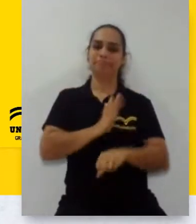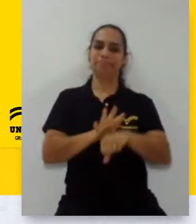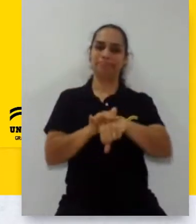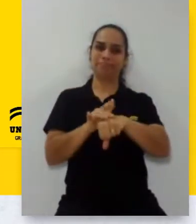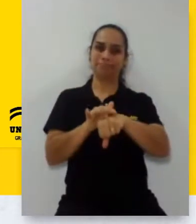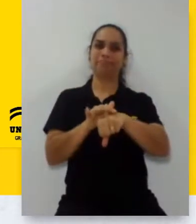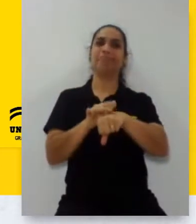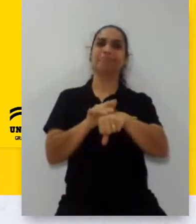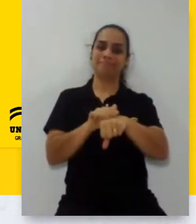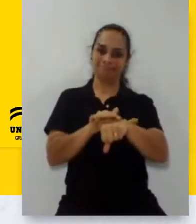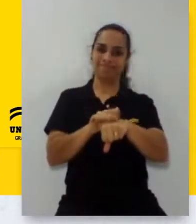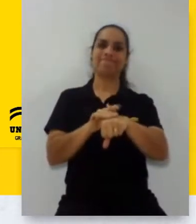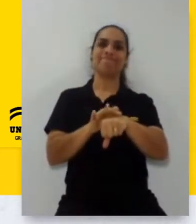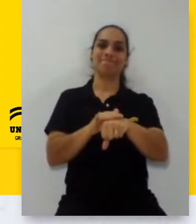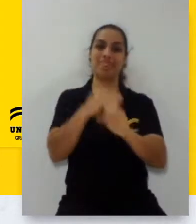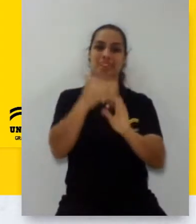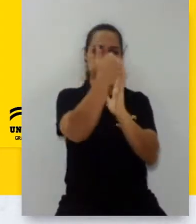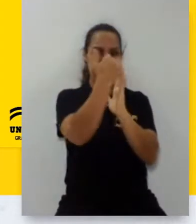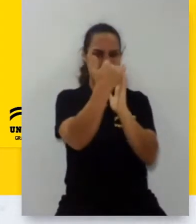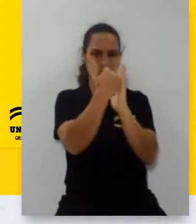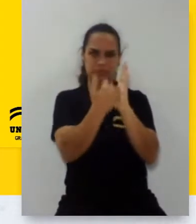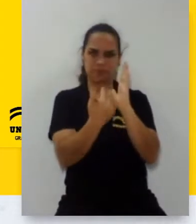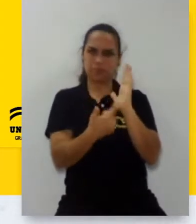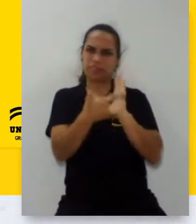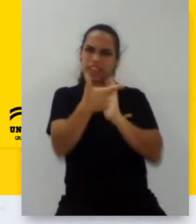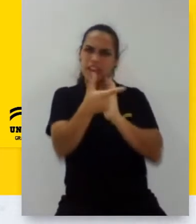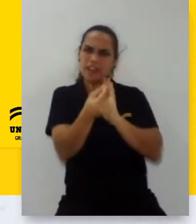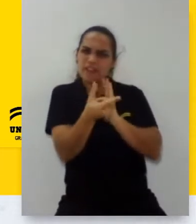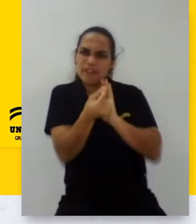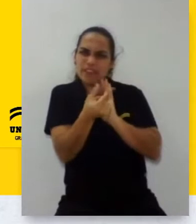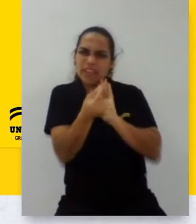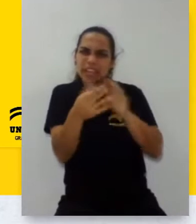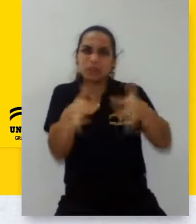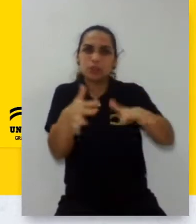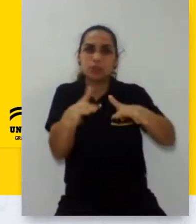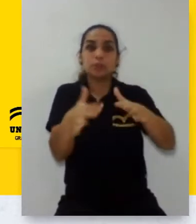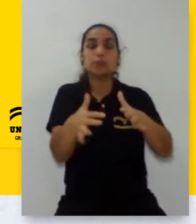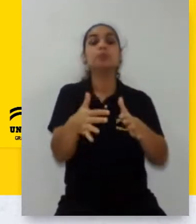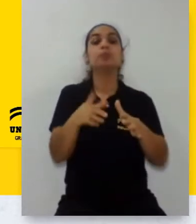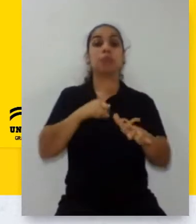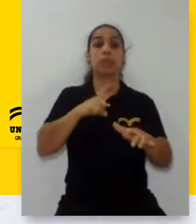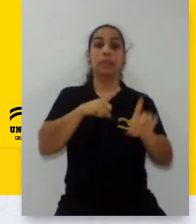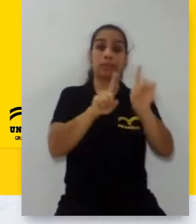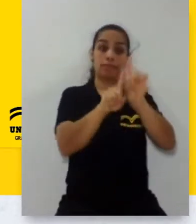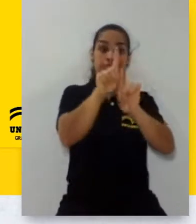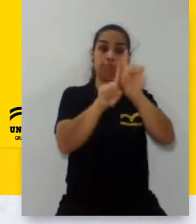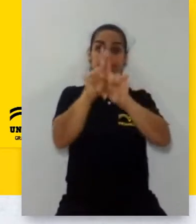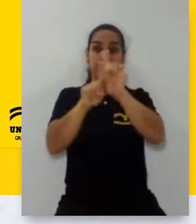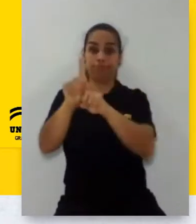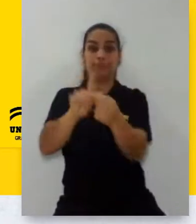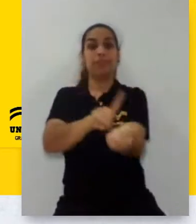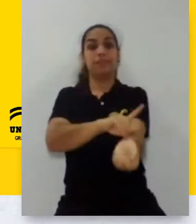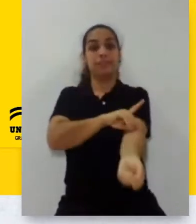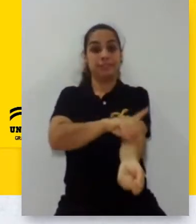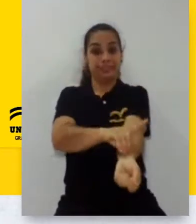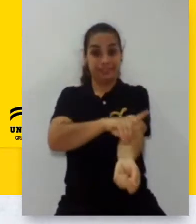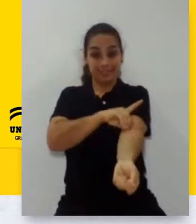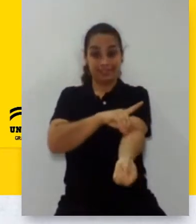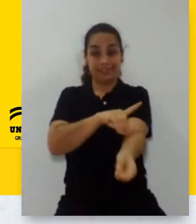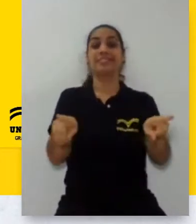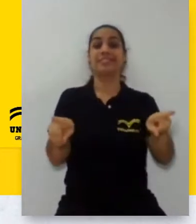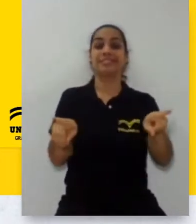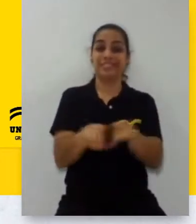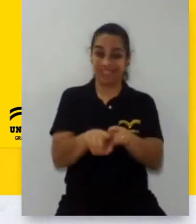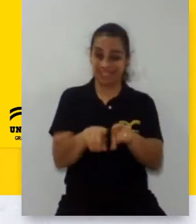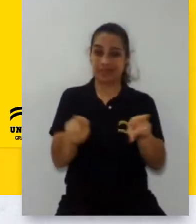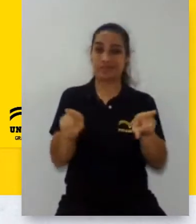aí top 20 aqui dessa estatística, mas temos aqui o diabetes aparecendo também. Por que eu estou falando isso para vocês? Eu